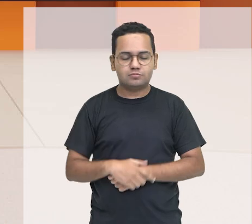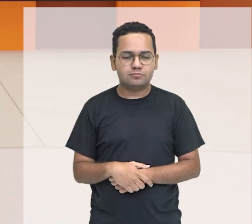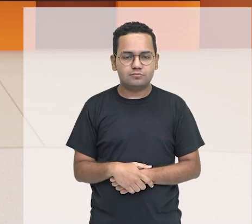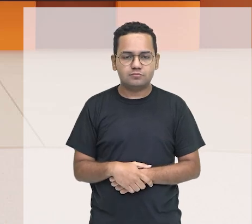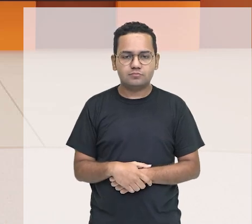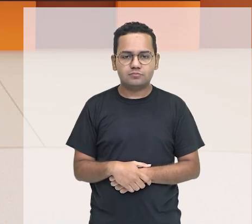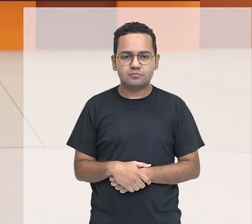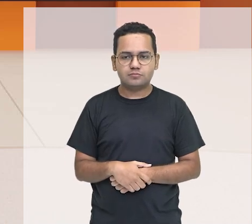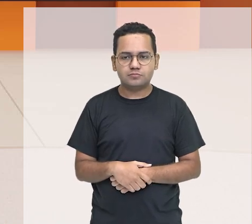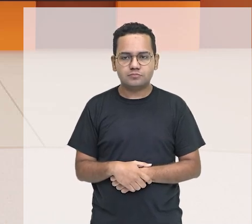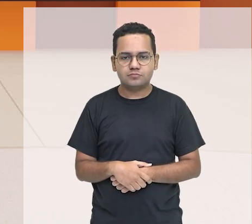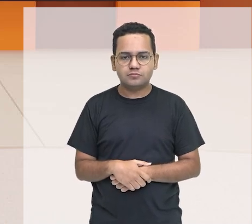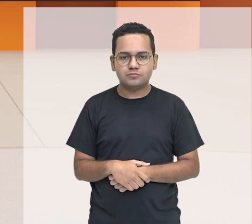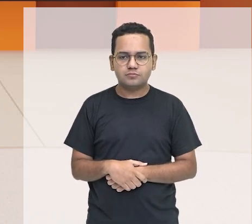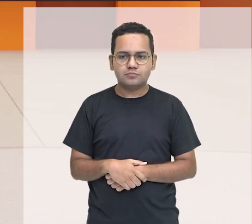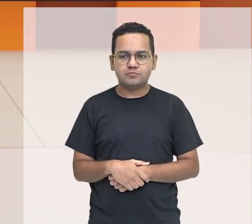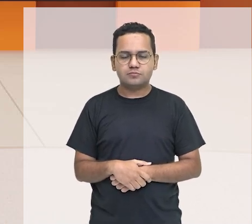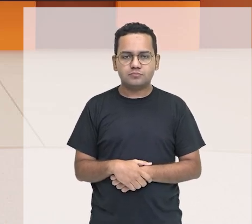exemplo, né, do